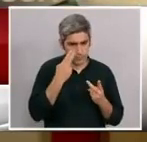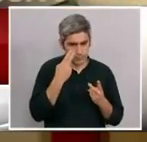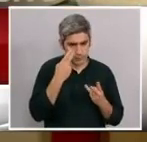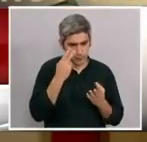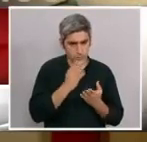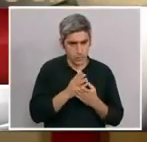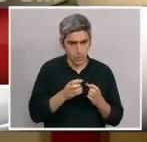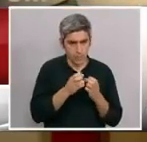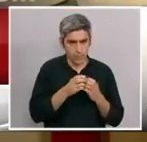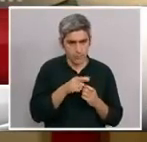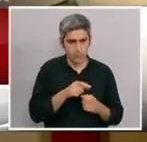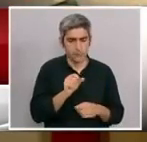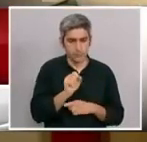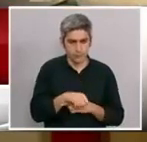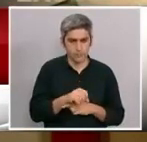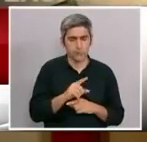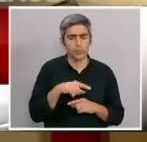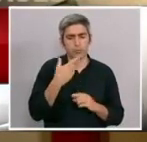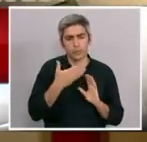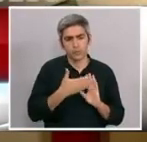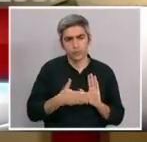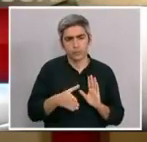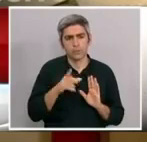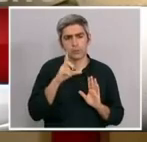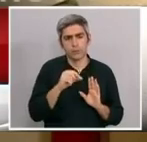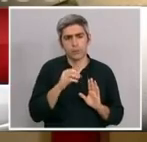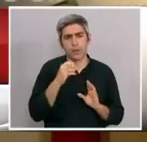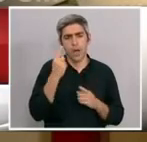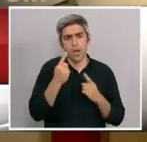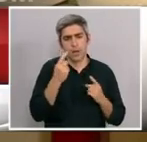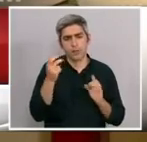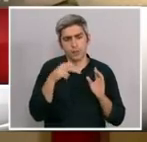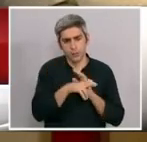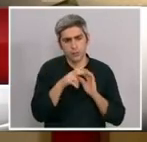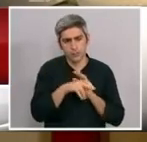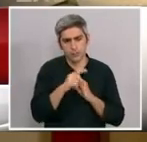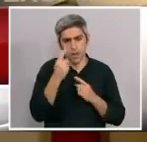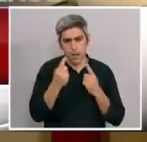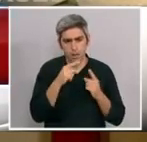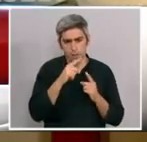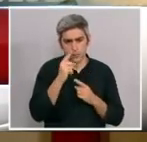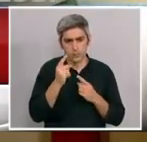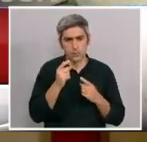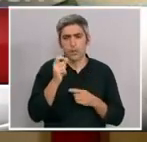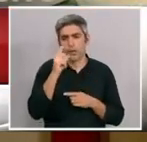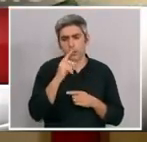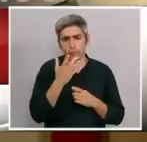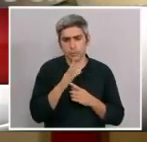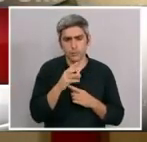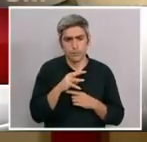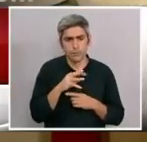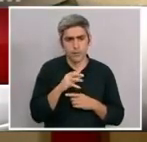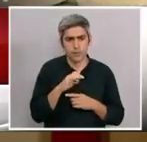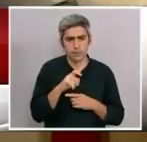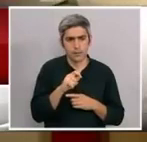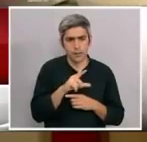É que conviviam com ele. Sim. E depois, para além disso... Havia sempre alguma visita que eu ia visitar. Essencialmente o Marcelo Caetano, o